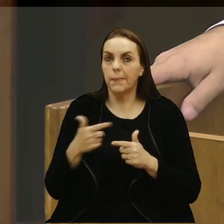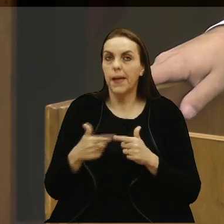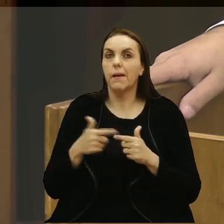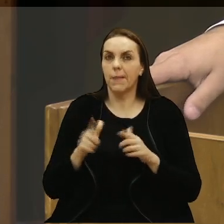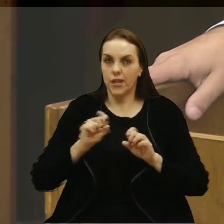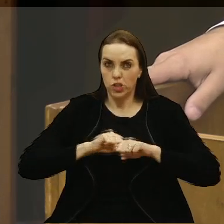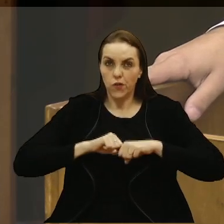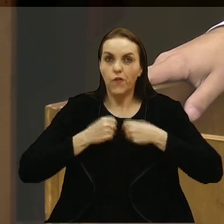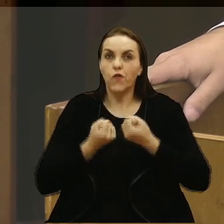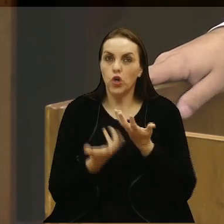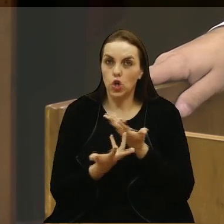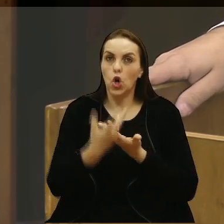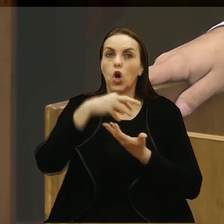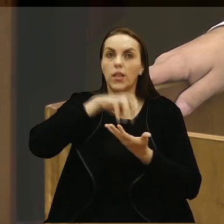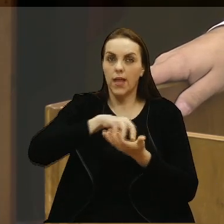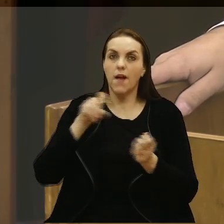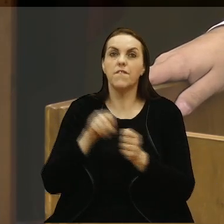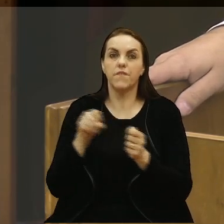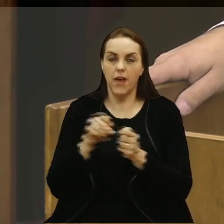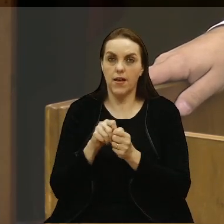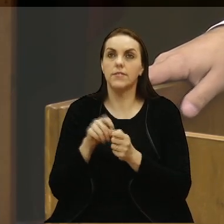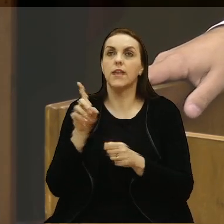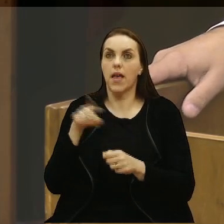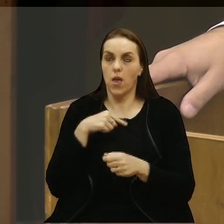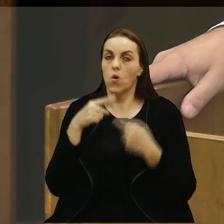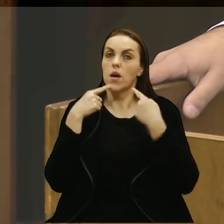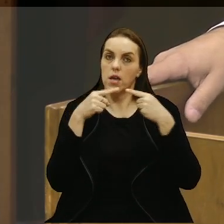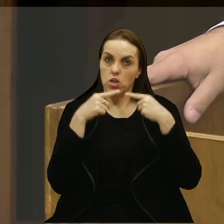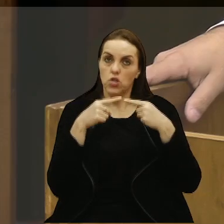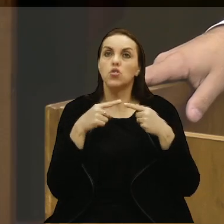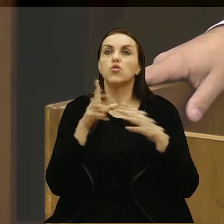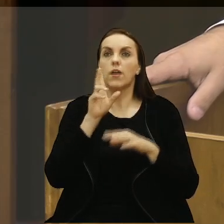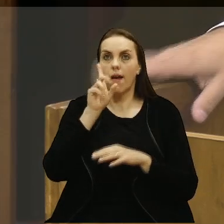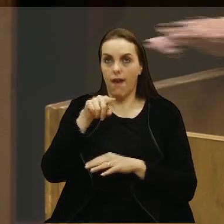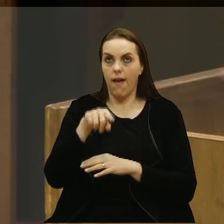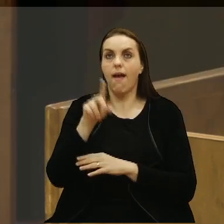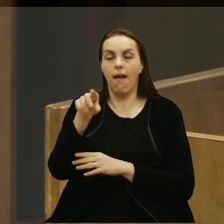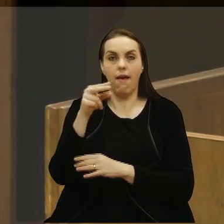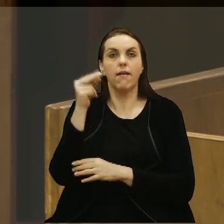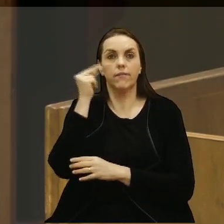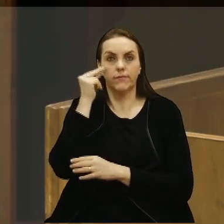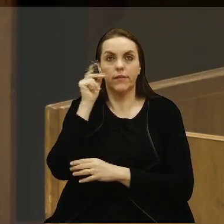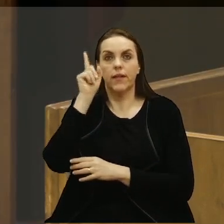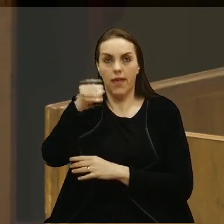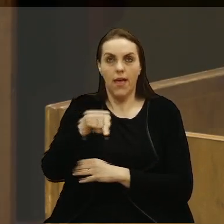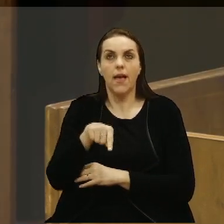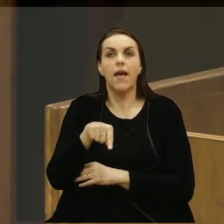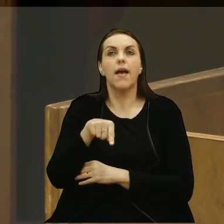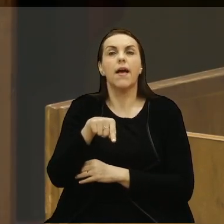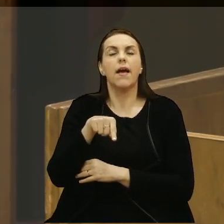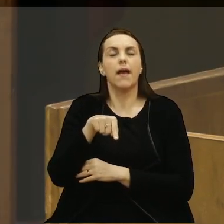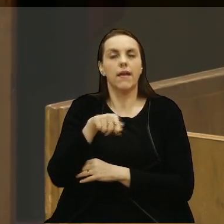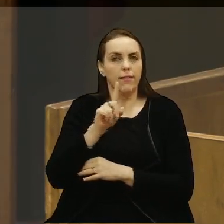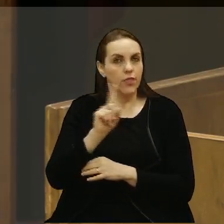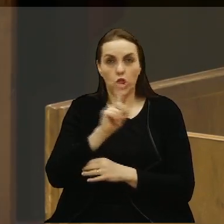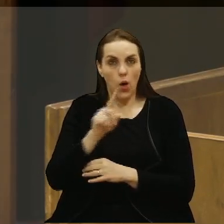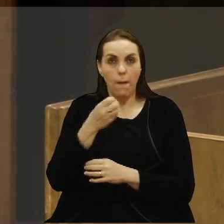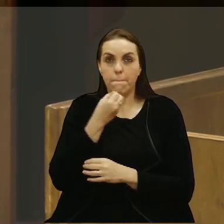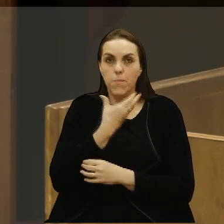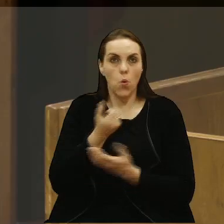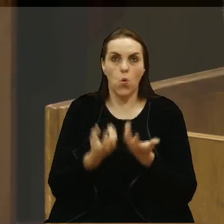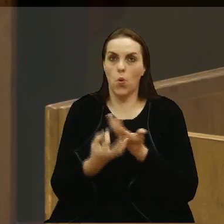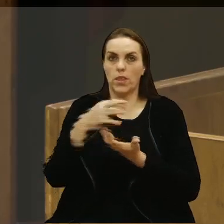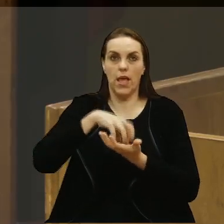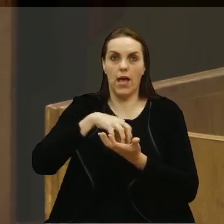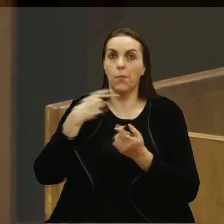faz. Aliás, critico o vereador Daniel. Chamo de mãe Codeca, né? Porque as pessoas sujam, as empresas